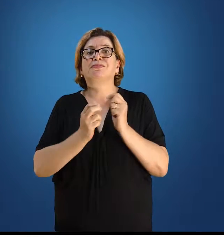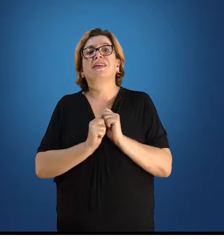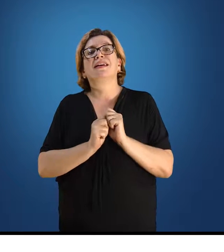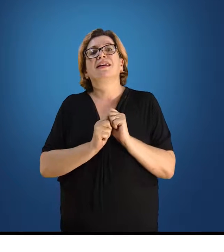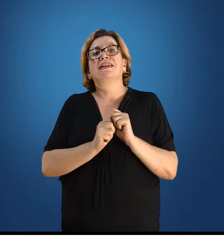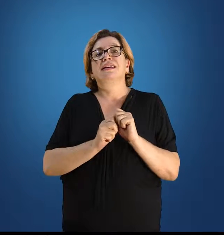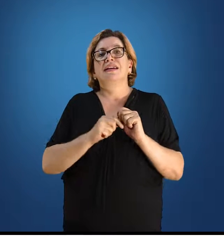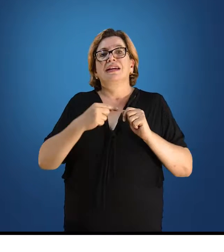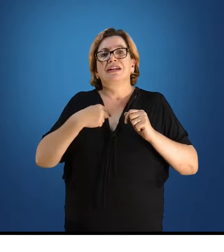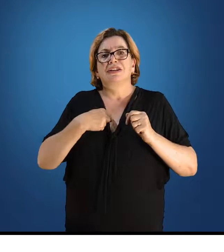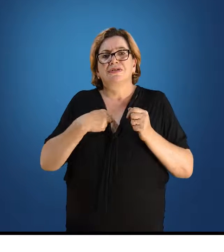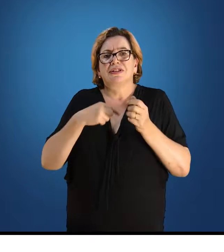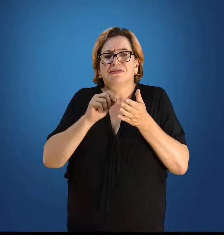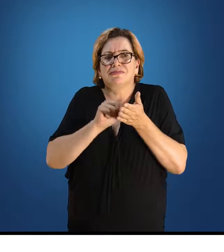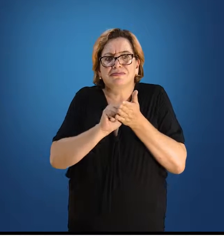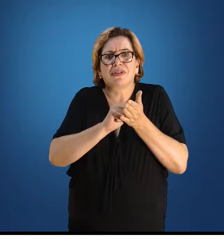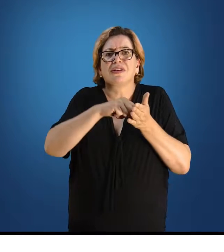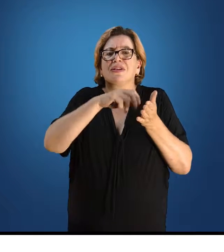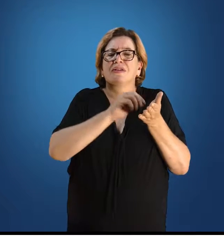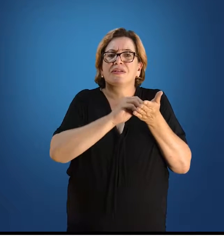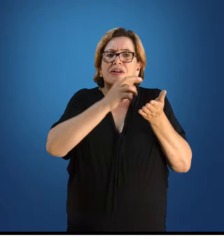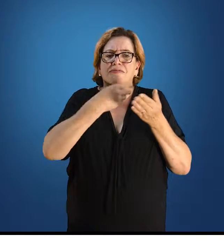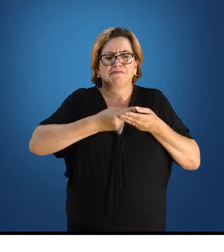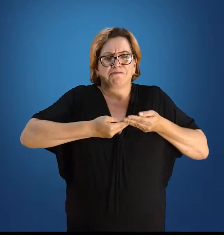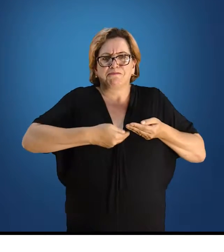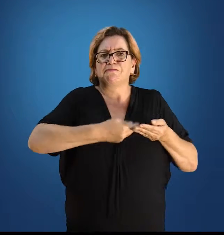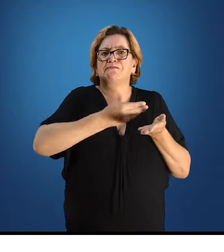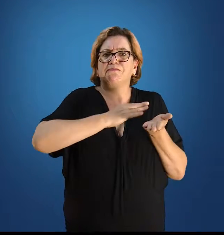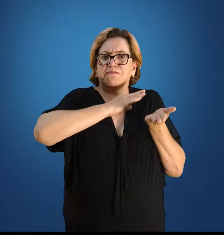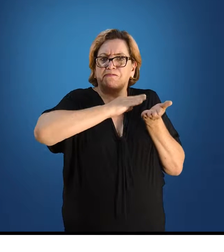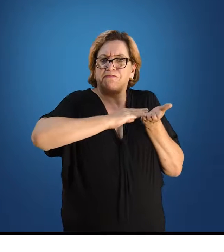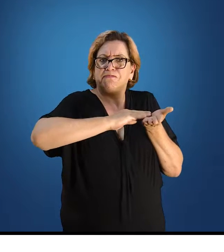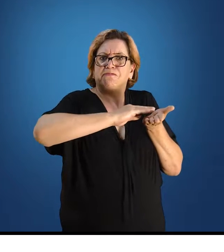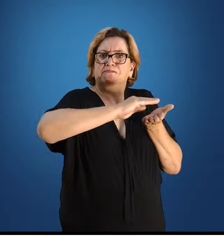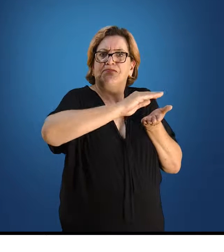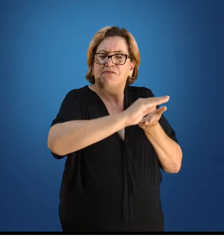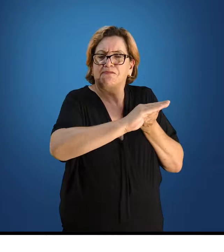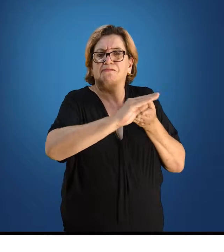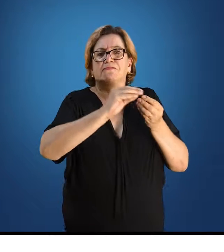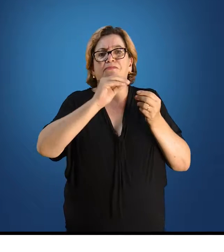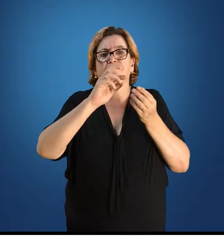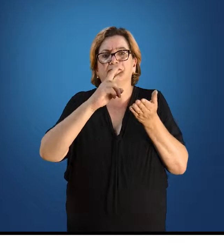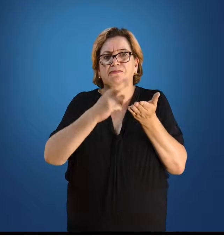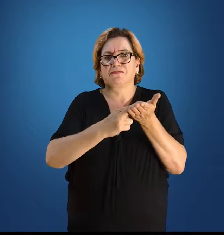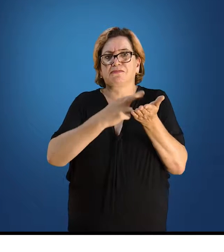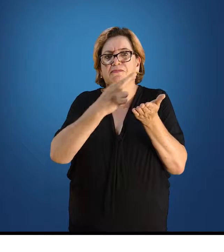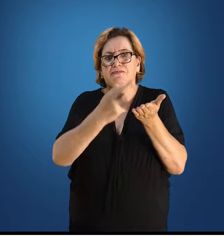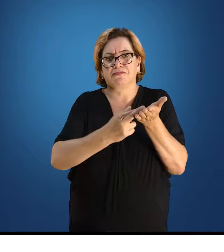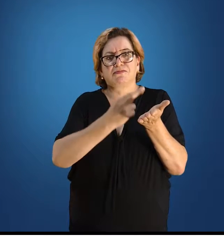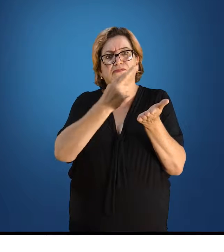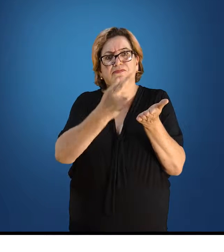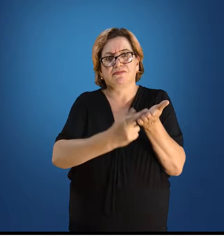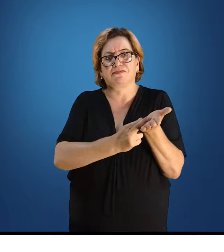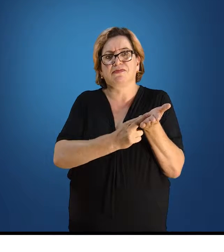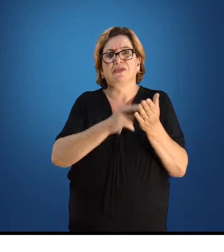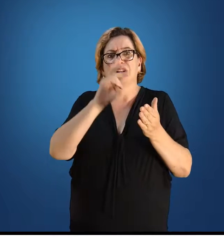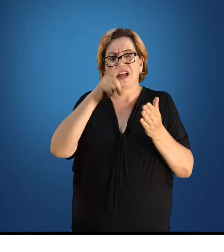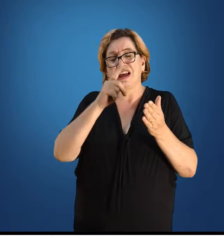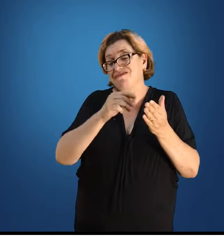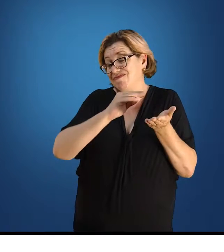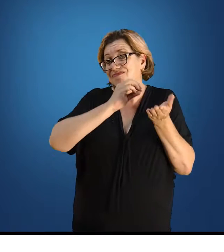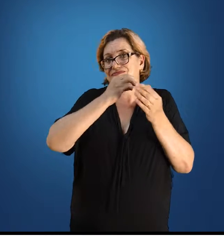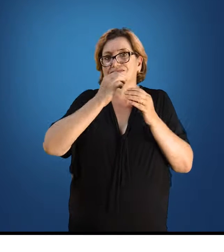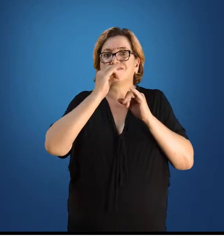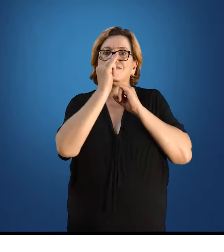e você faz o processo de submissão. Você envia, hoje quase 100% das revistas, esse processo é eletrônico,